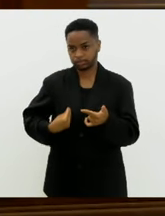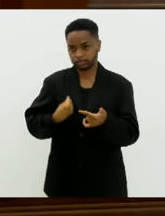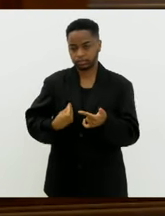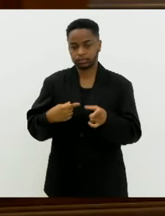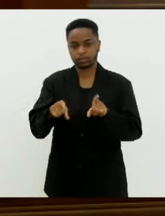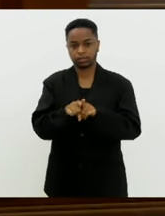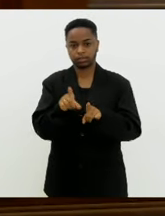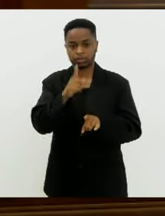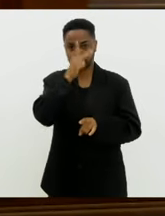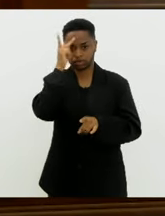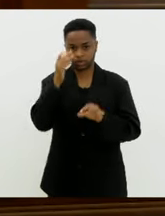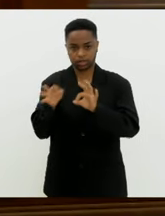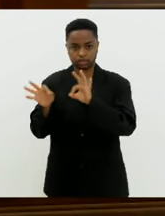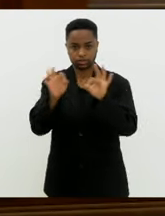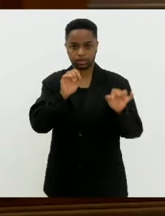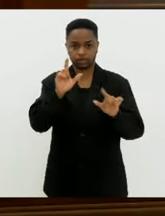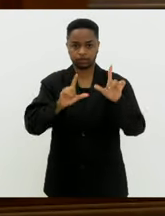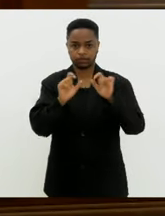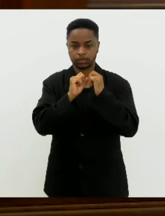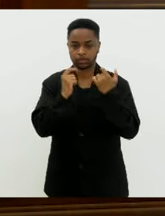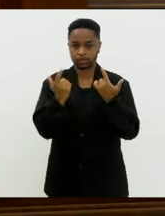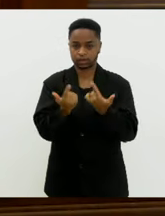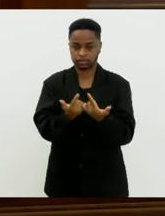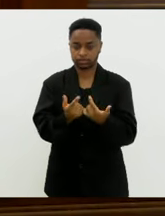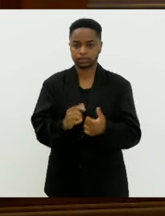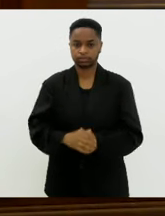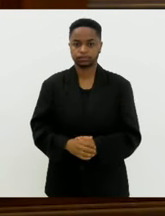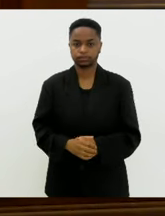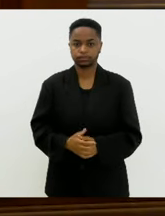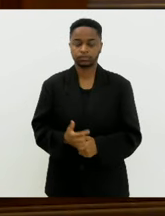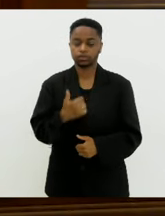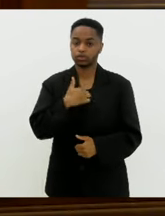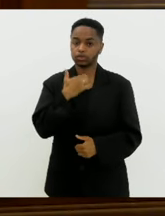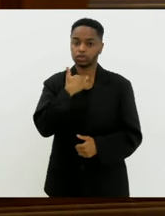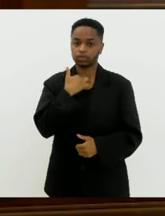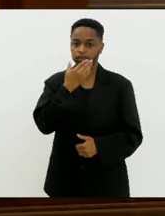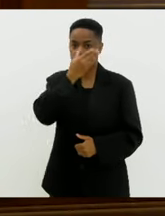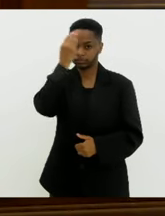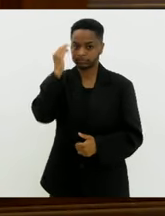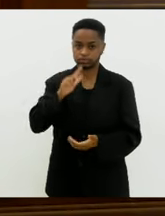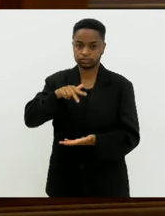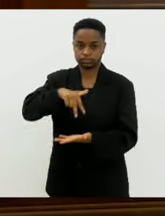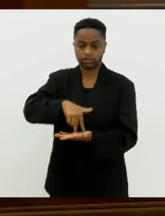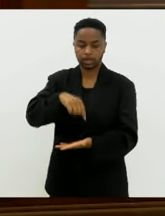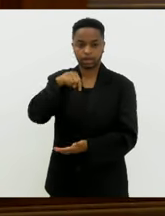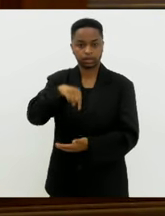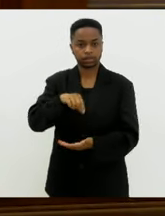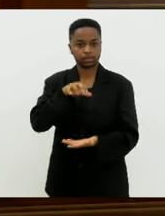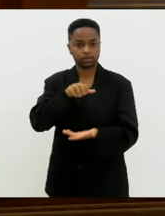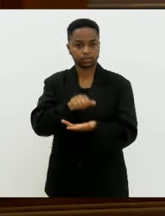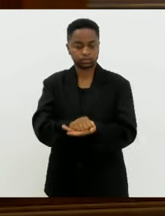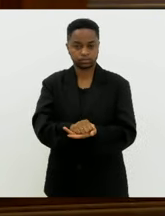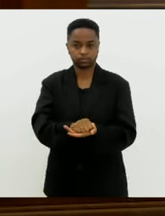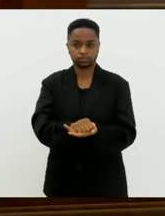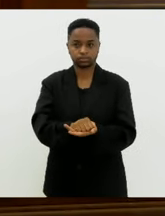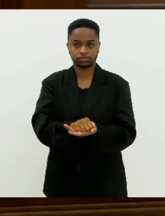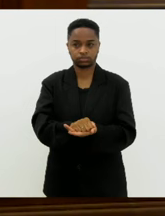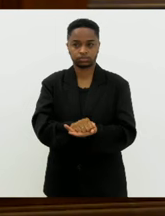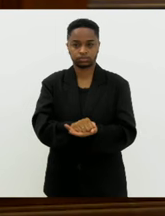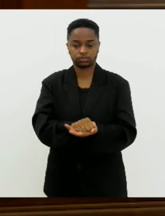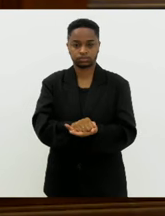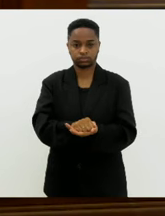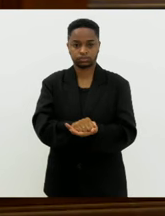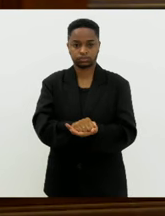telespectadores da TV Alerge, eu não poderia deixar de subir à tribuna para registrar que nesta